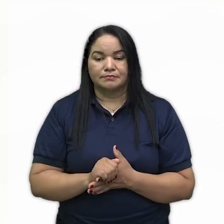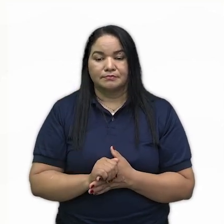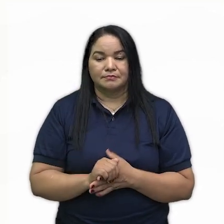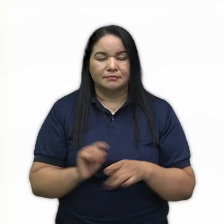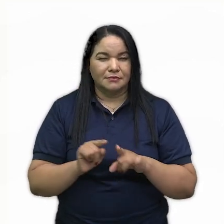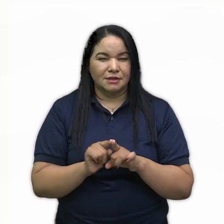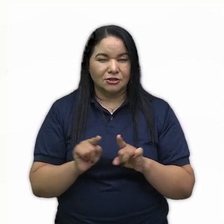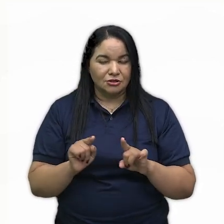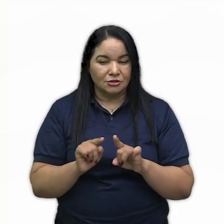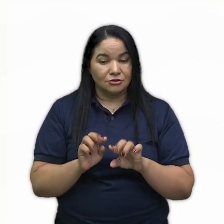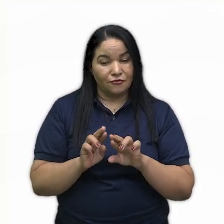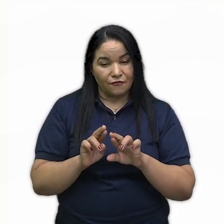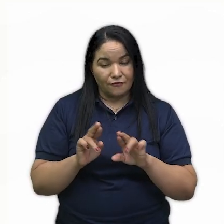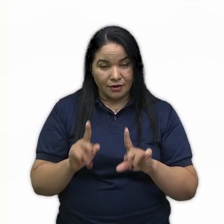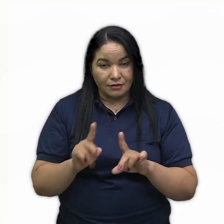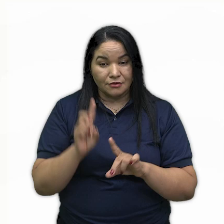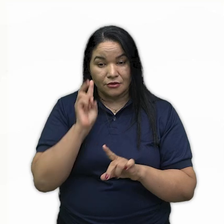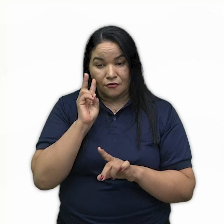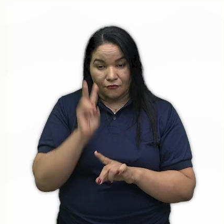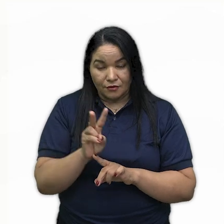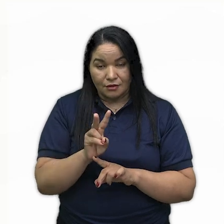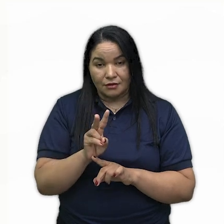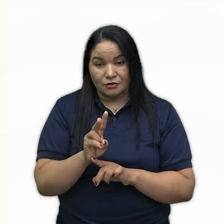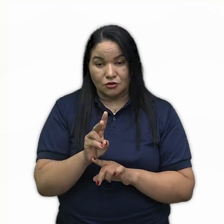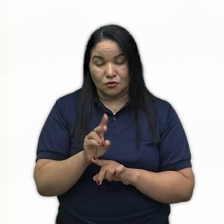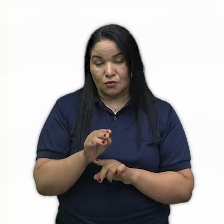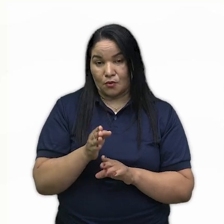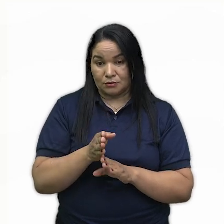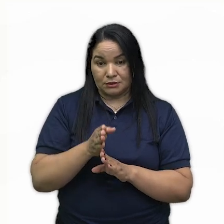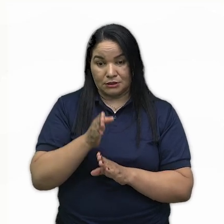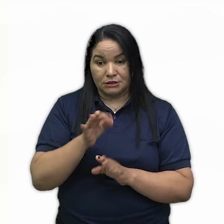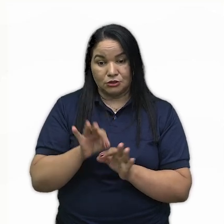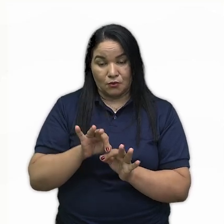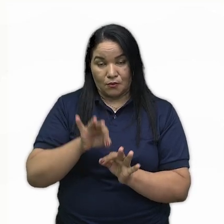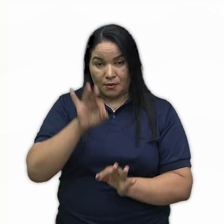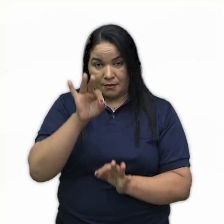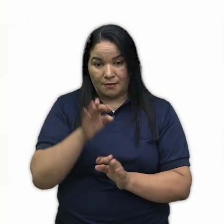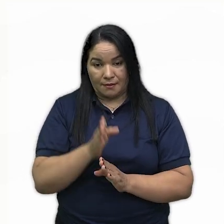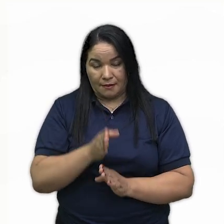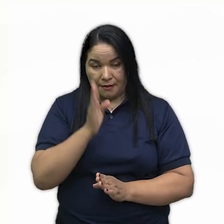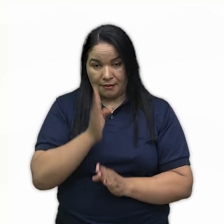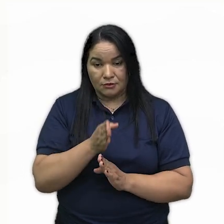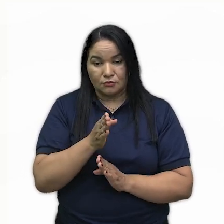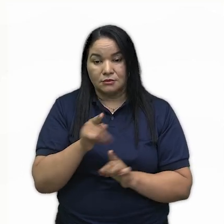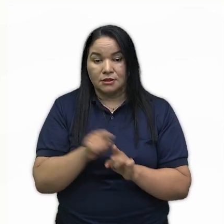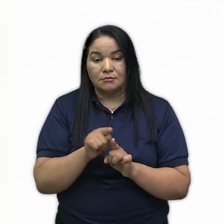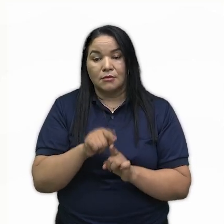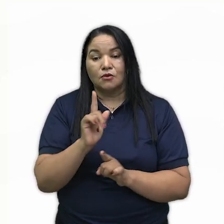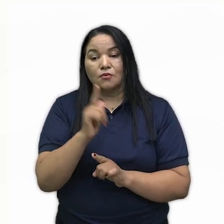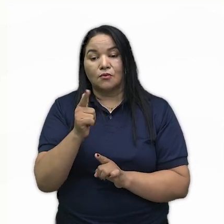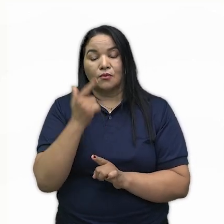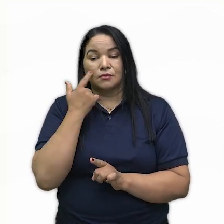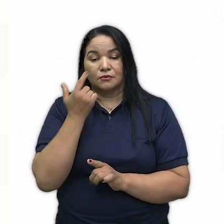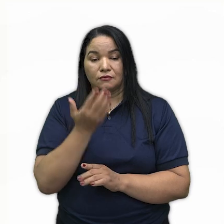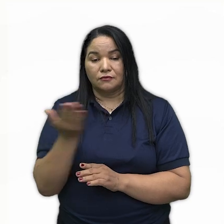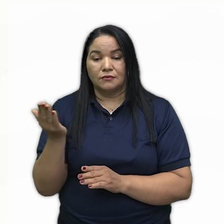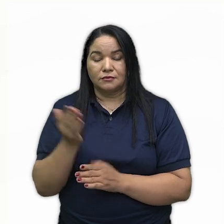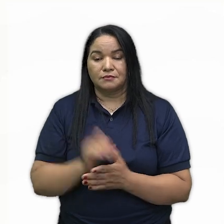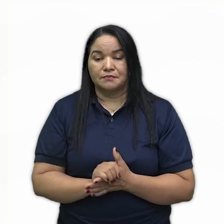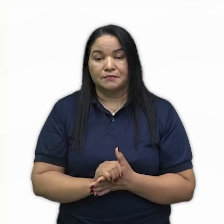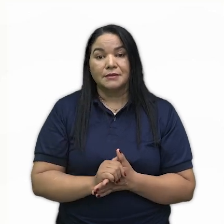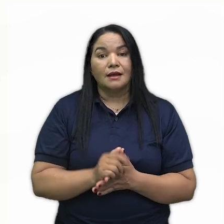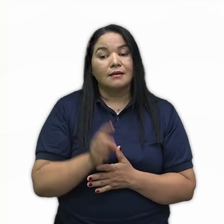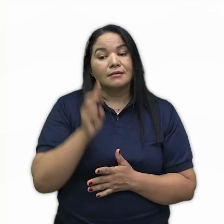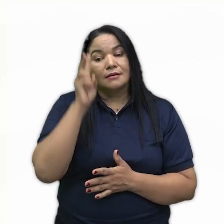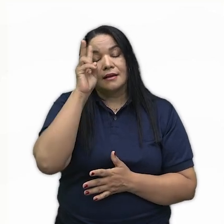vai ser bem visível do cilindro reto para o nosso próximo cilindro, tá? Lembrando que